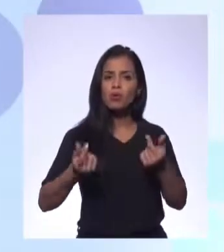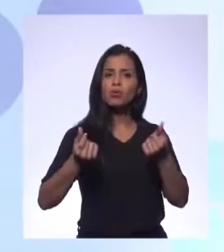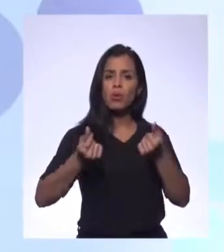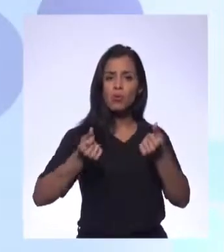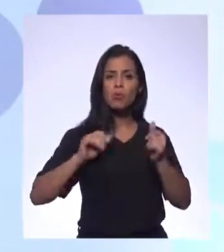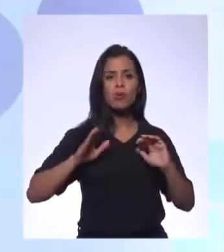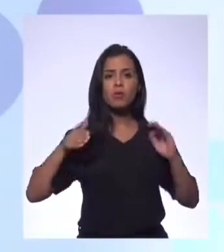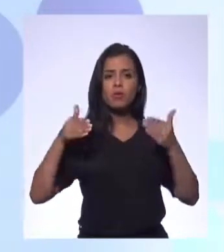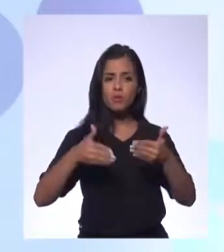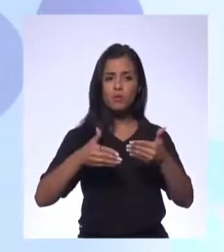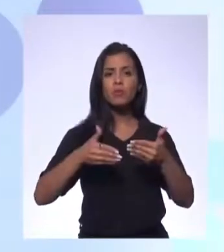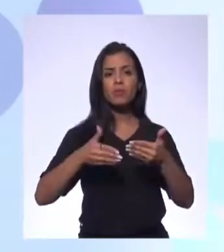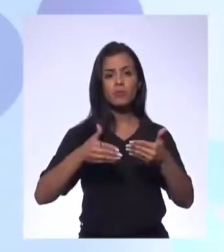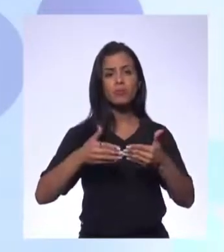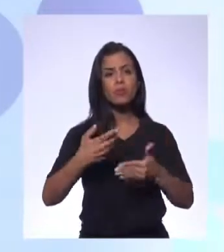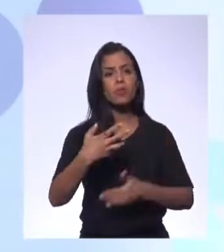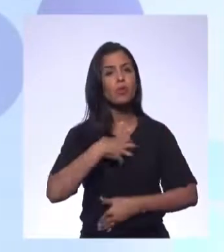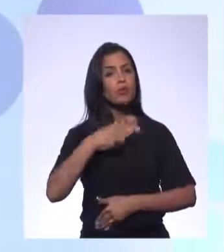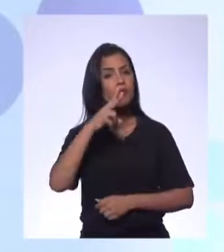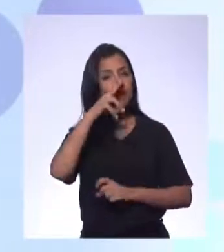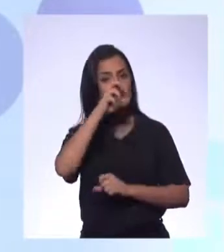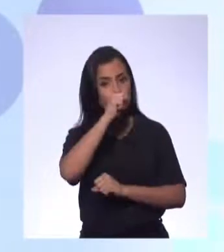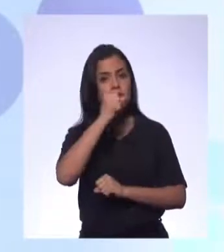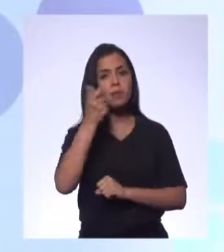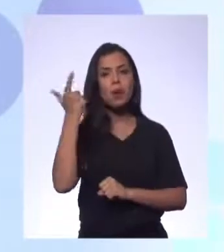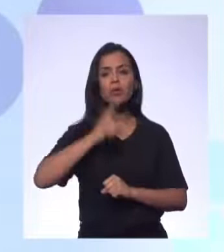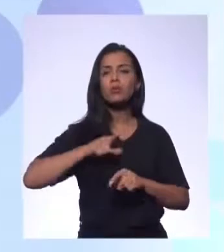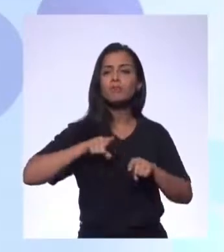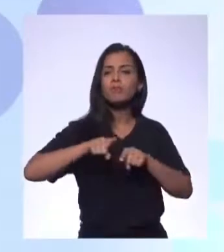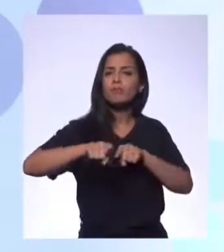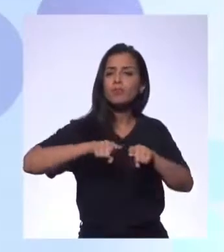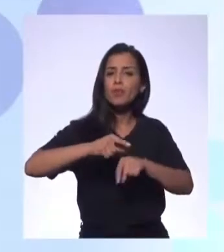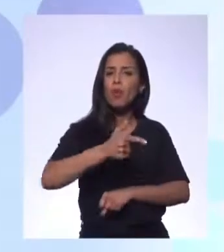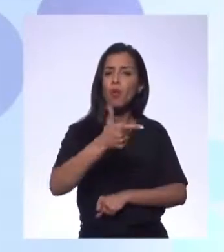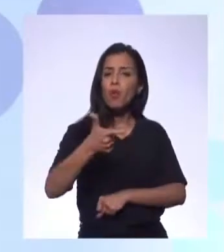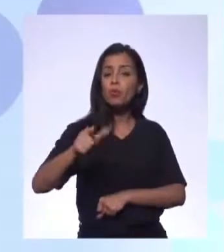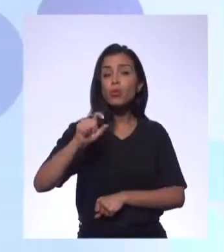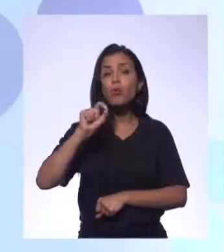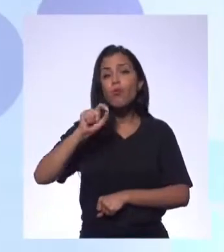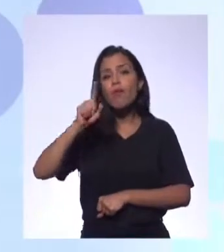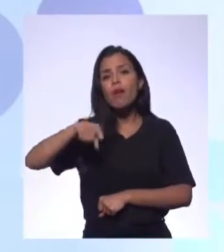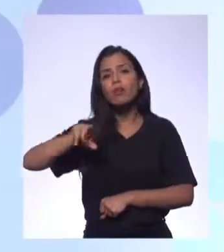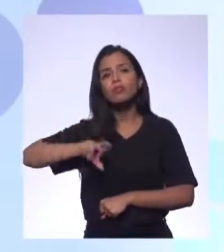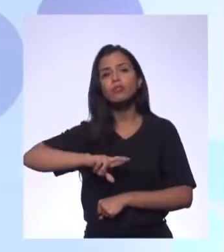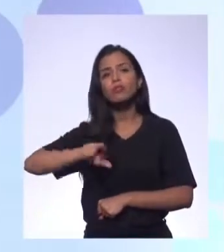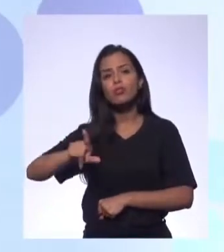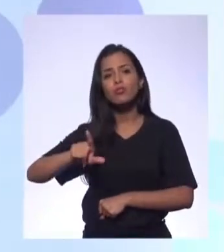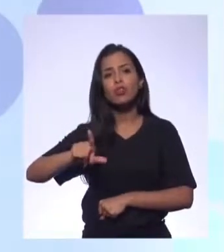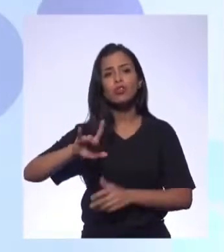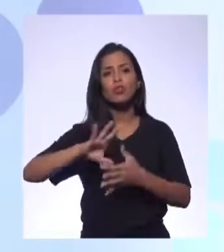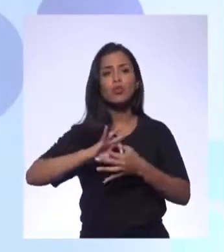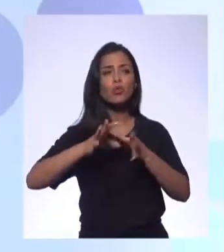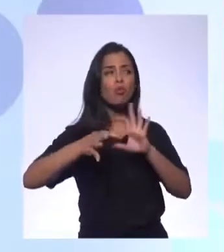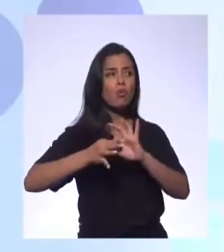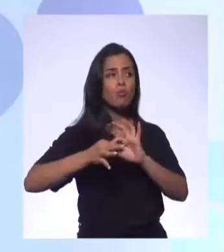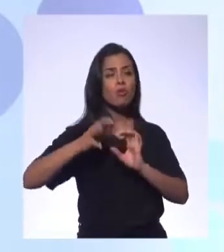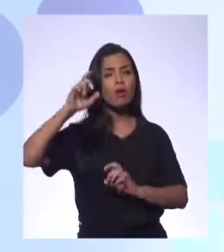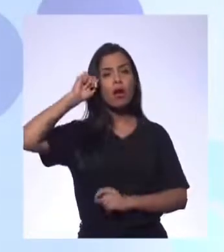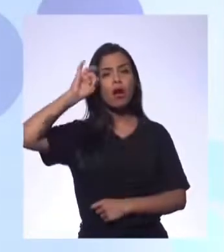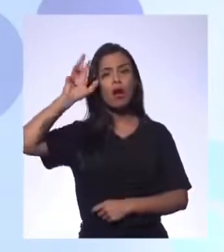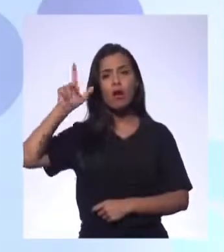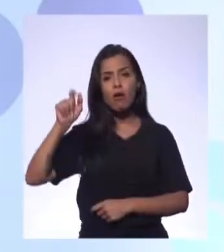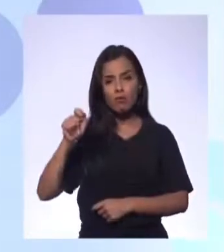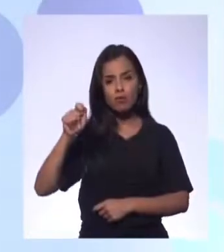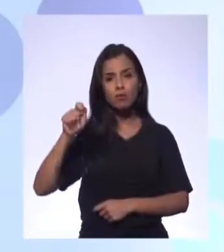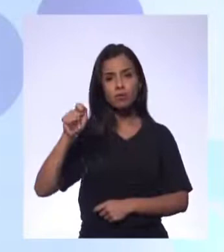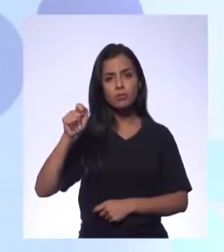muito até uma questão de se fortalecer para competir com o outro, o que é diferente aí no caso do continente